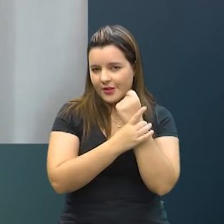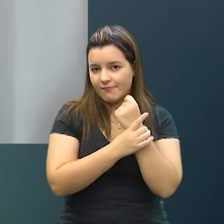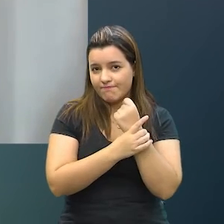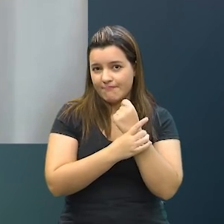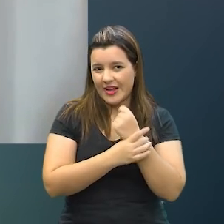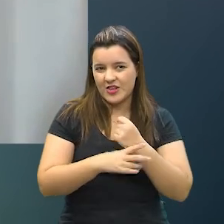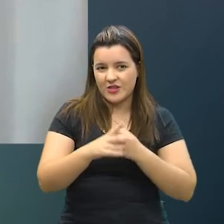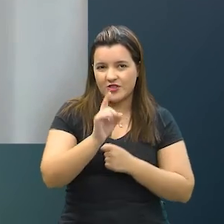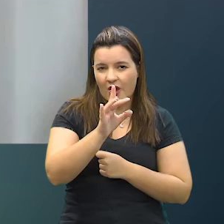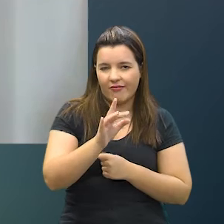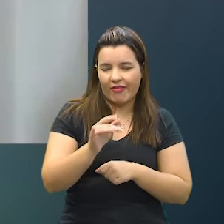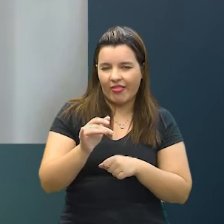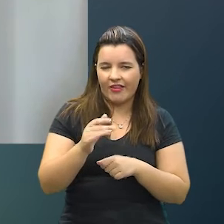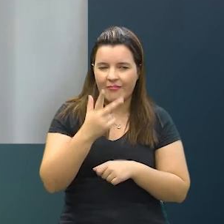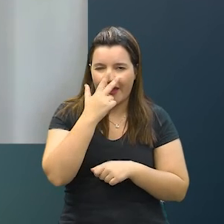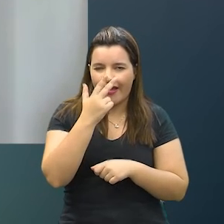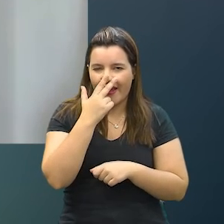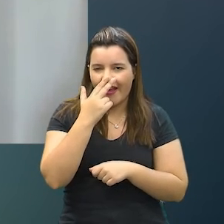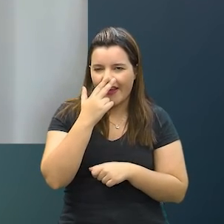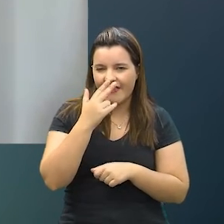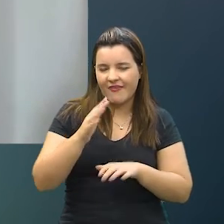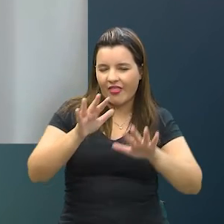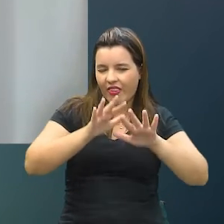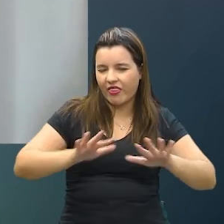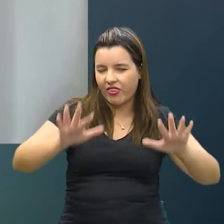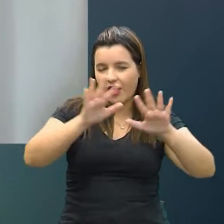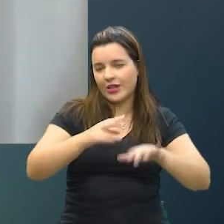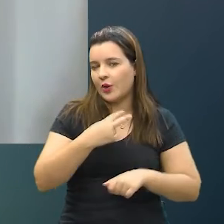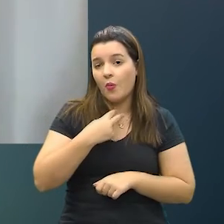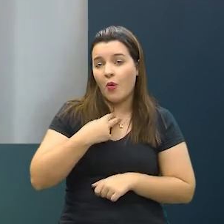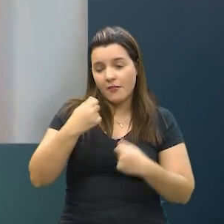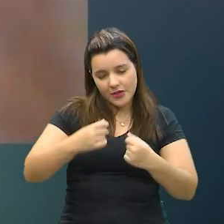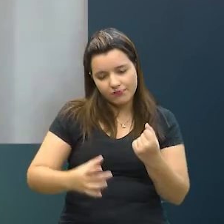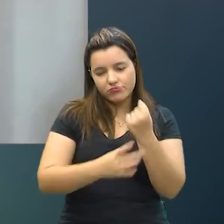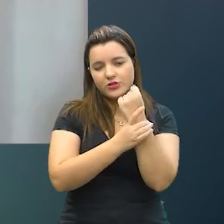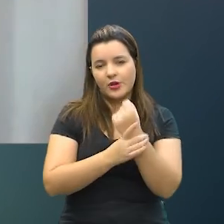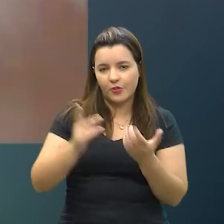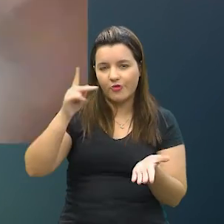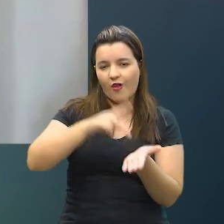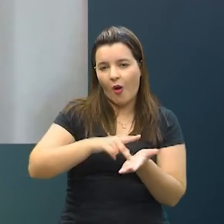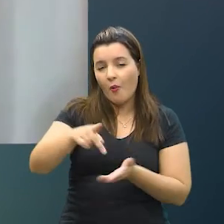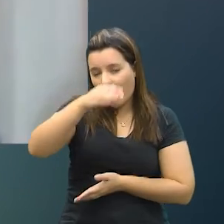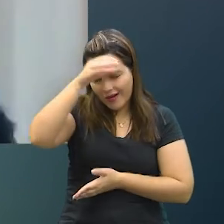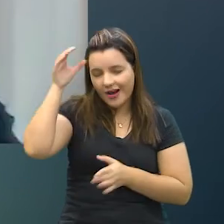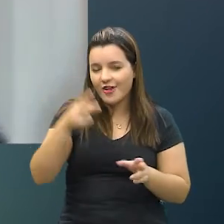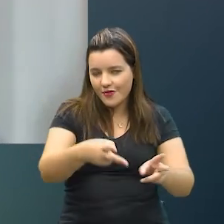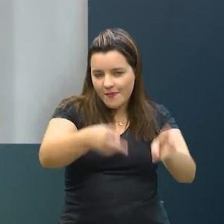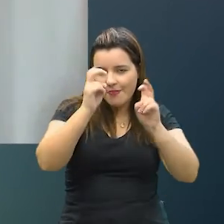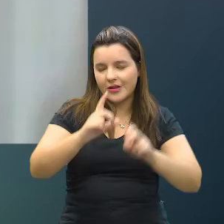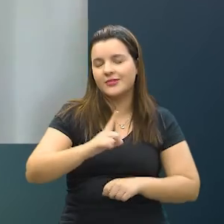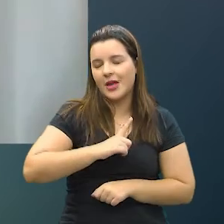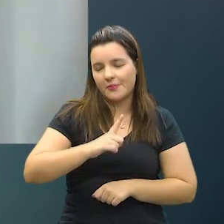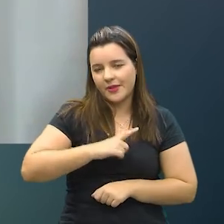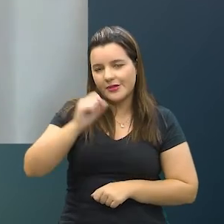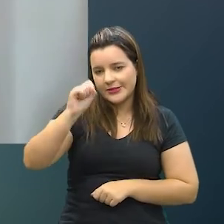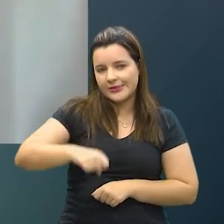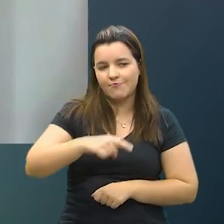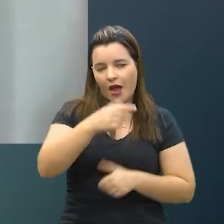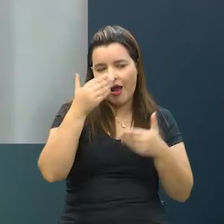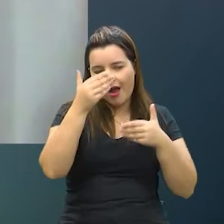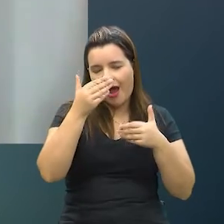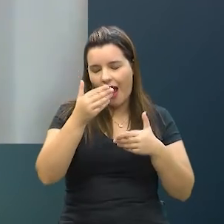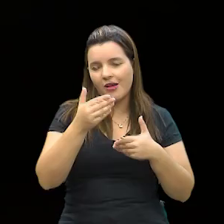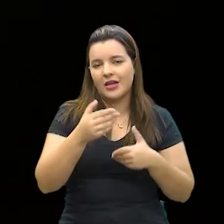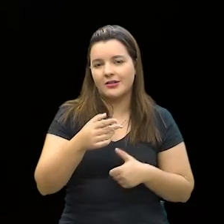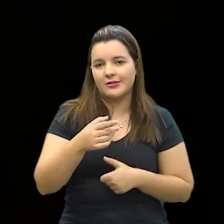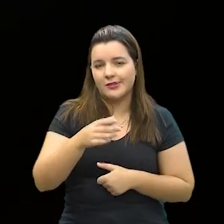você realmente tem que ser seguro e garantir essa segurança para o teu cliente, para o teu colaborador e para o teu parceiro